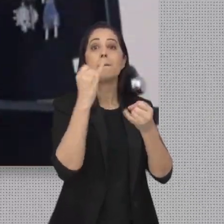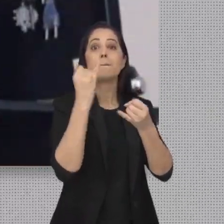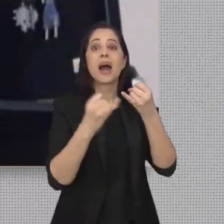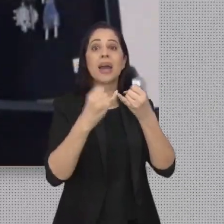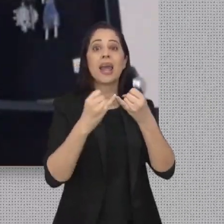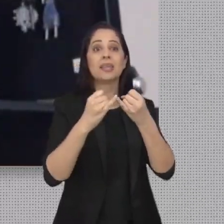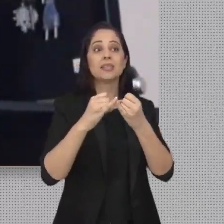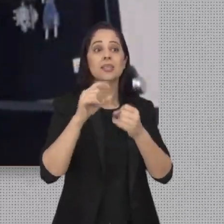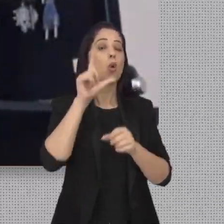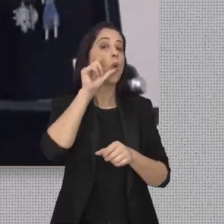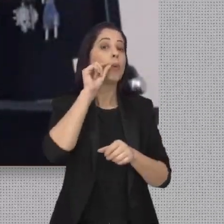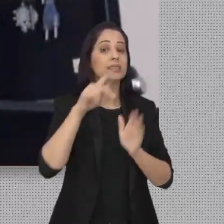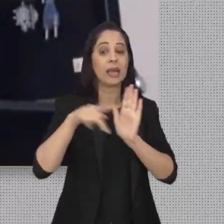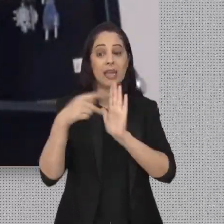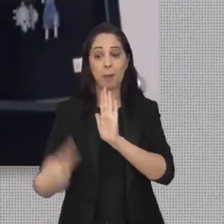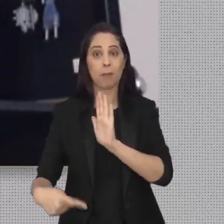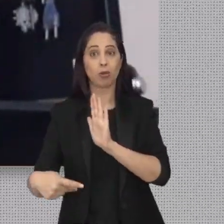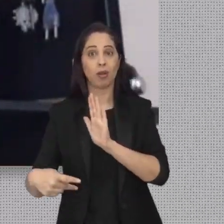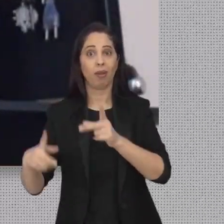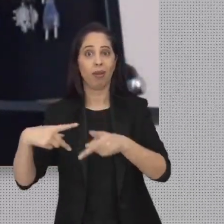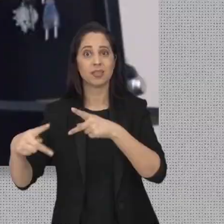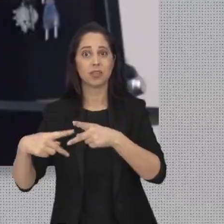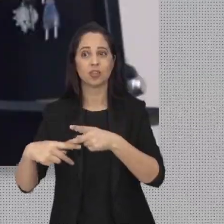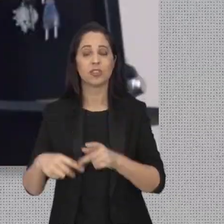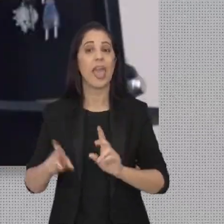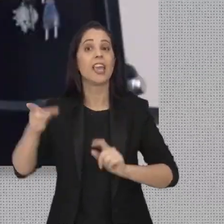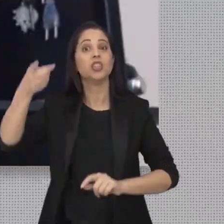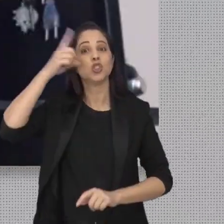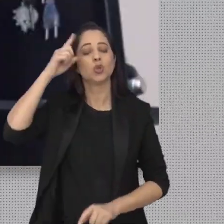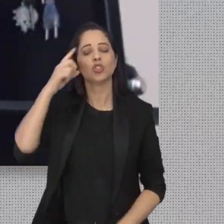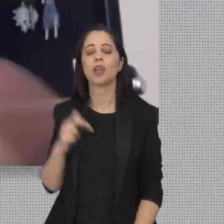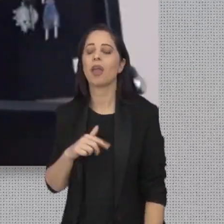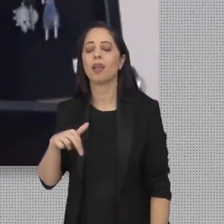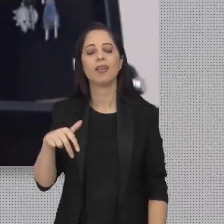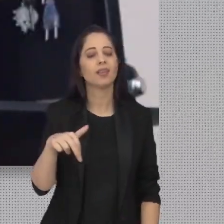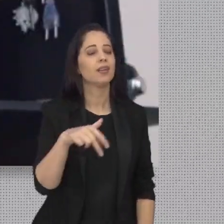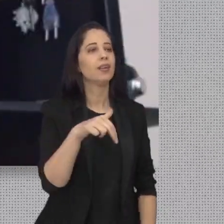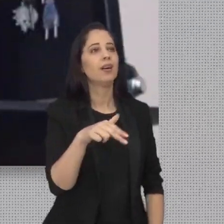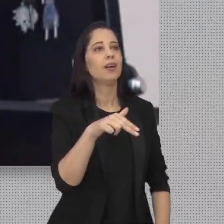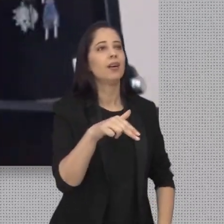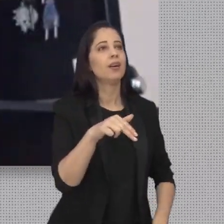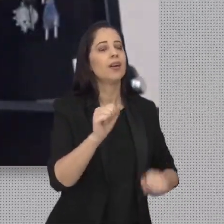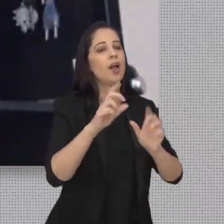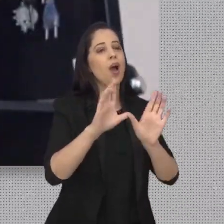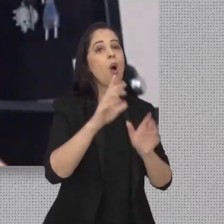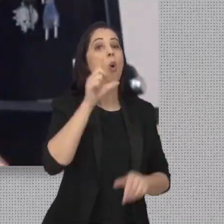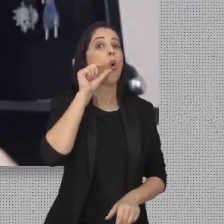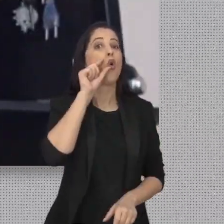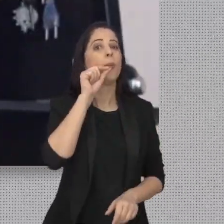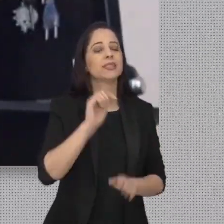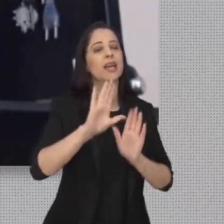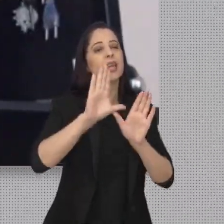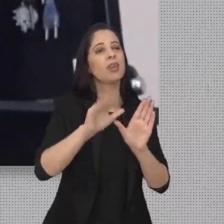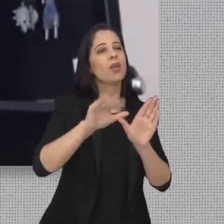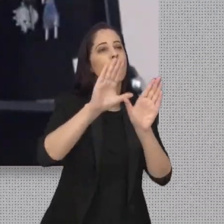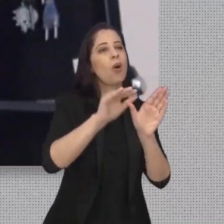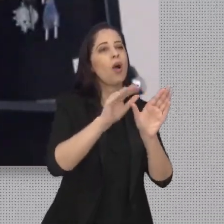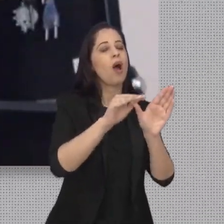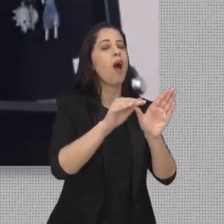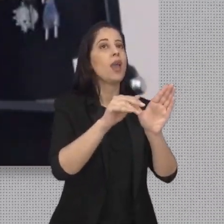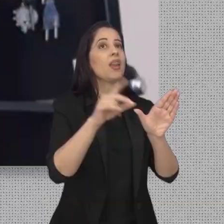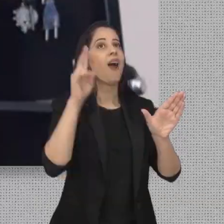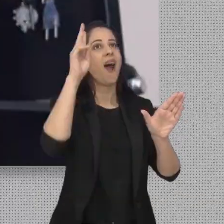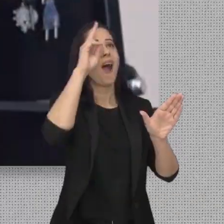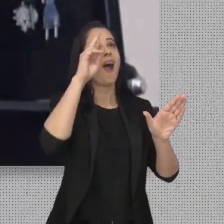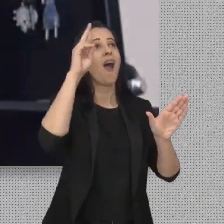sabiá. E ele ia todo dia passear no parque cedo para escutar o canto que era parecido com o